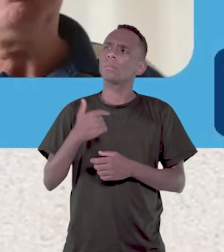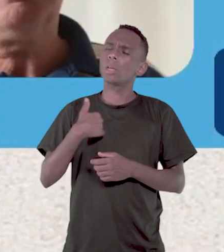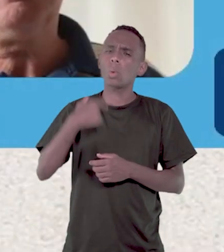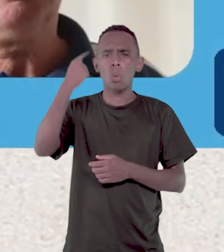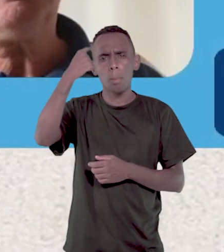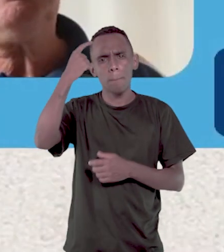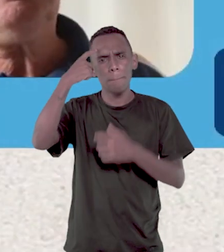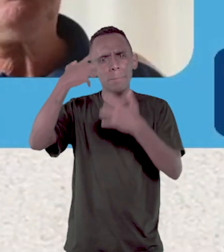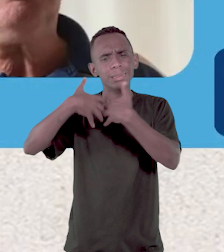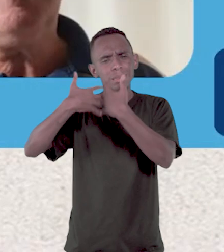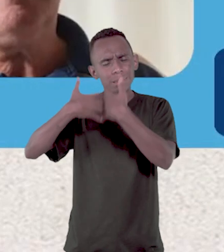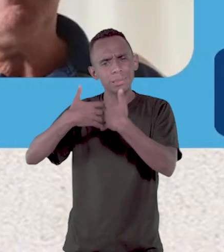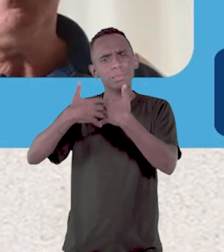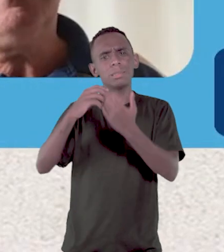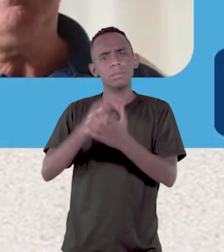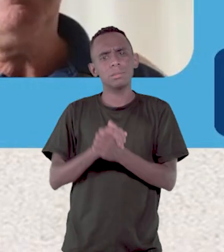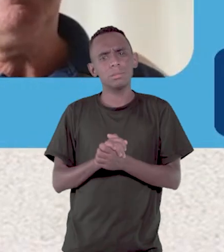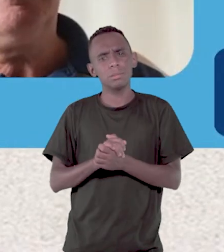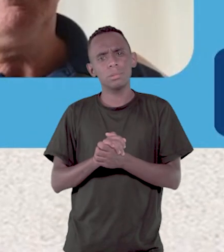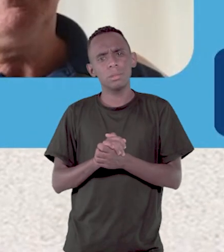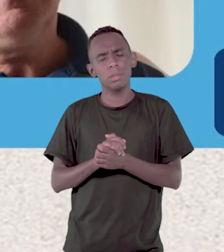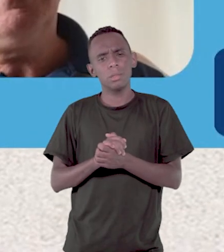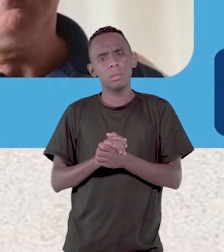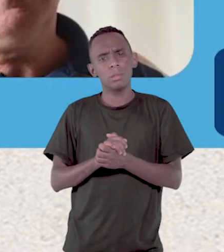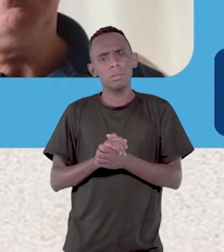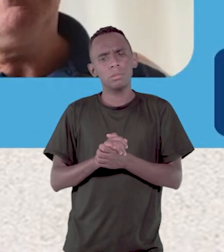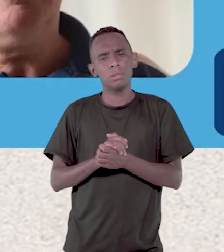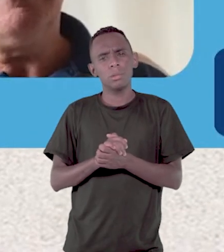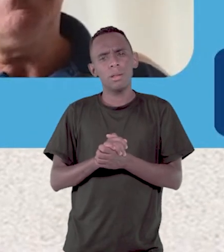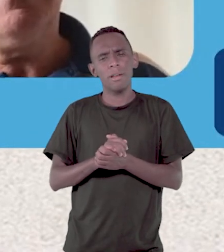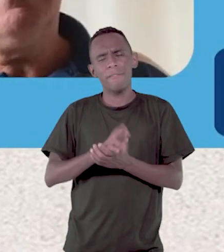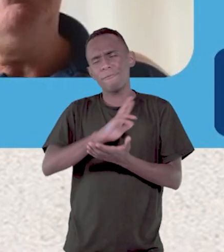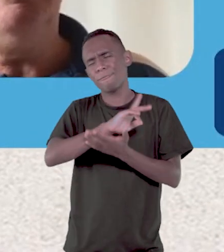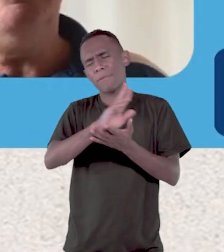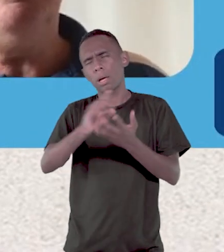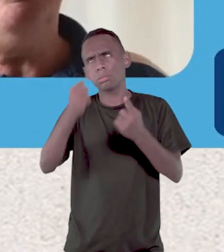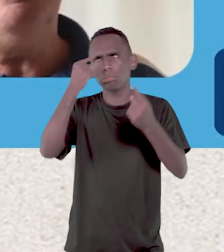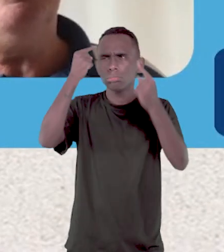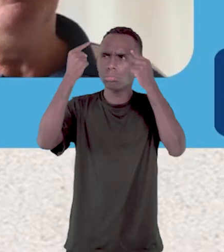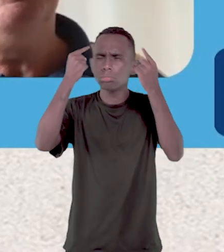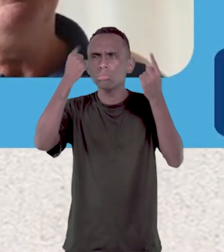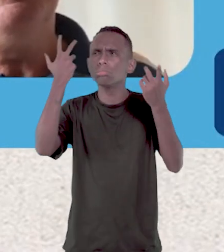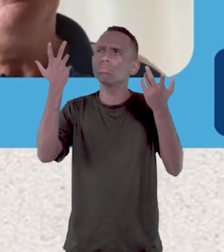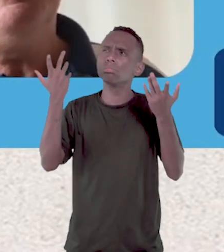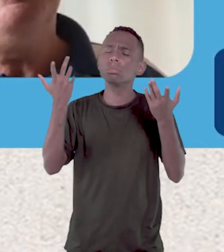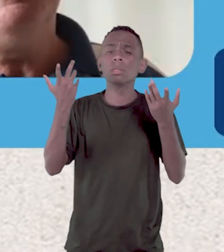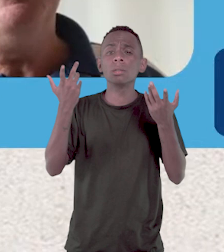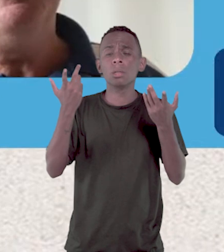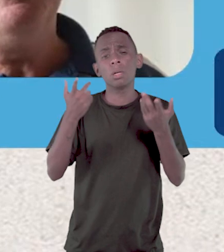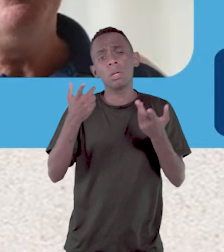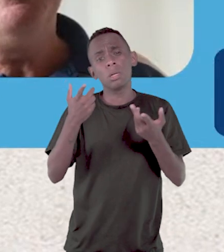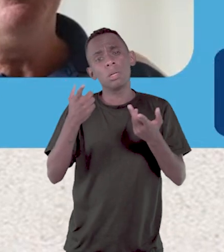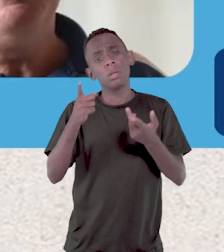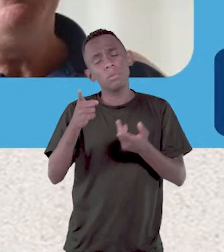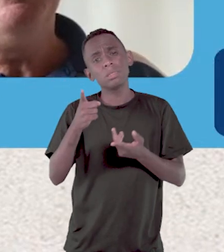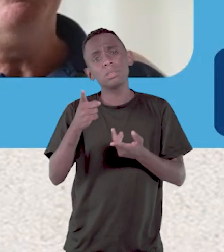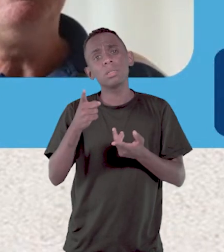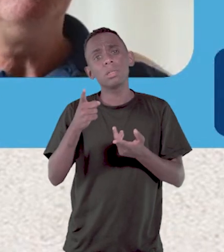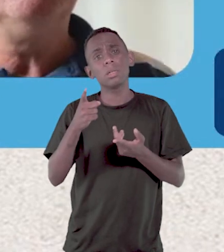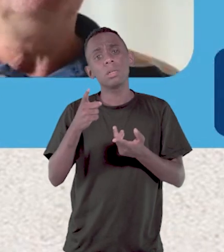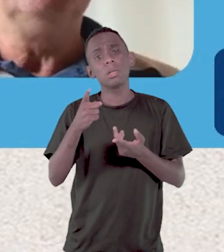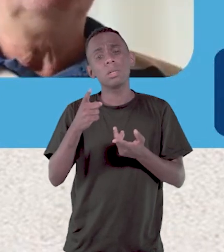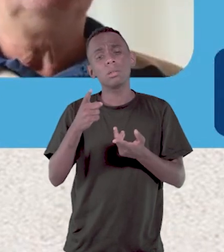Estou aqui pensando no Eram Muitos Cavalos, me passou uma cavalada na cabeça que é agora. De certa